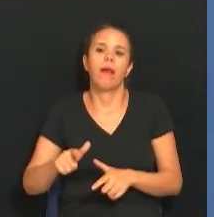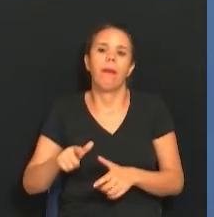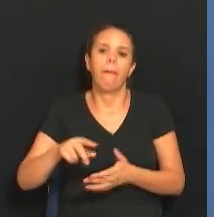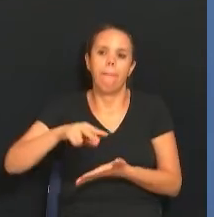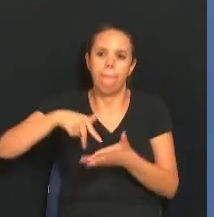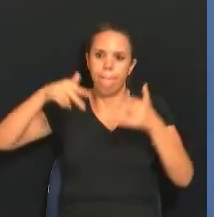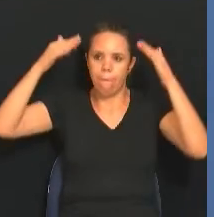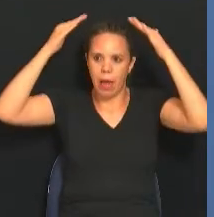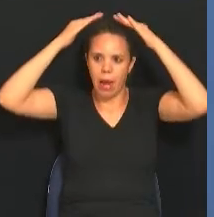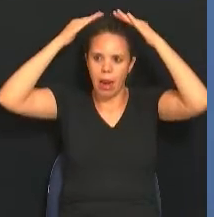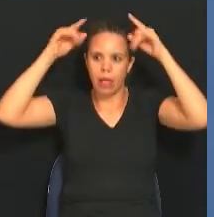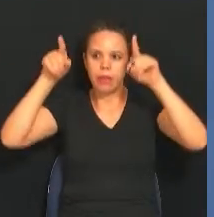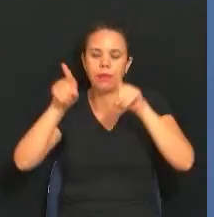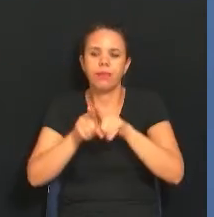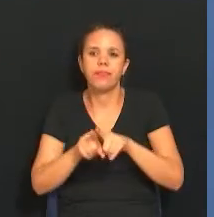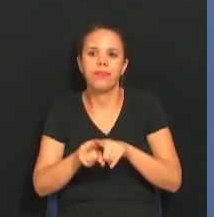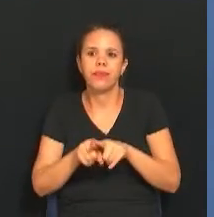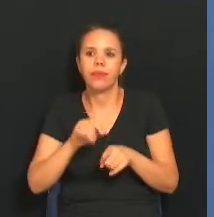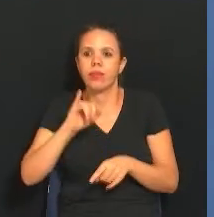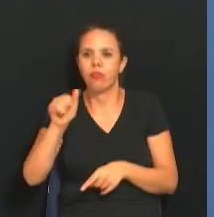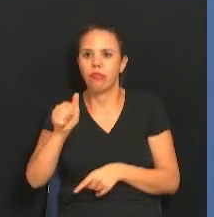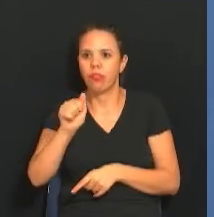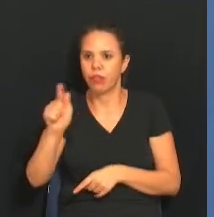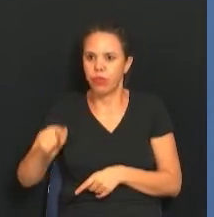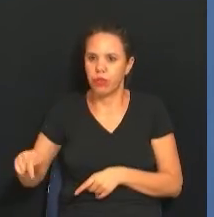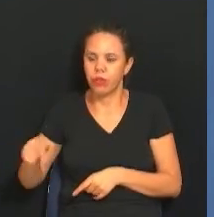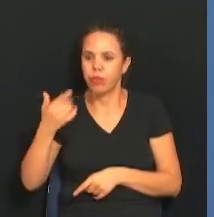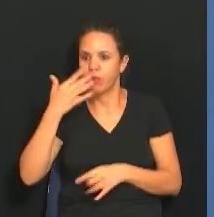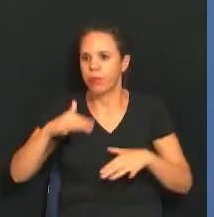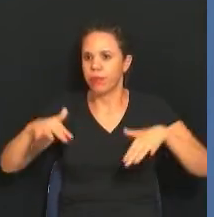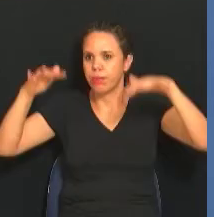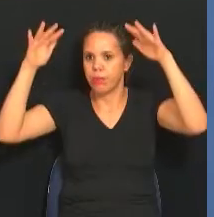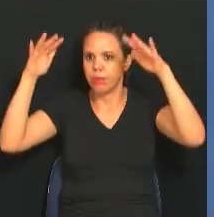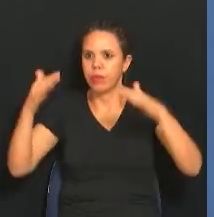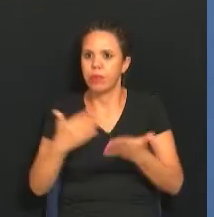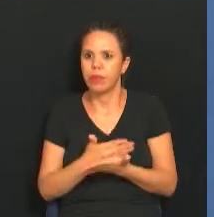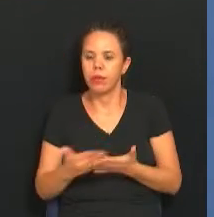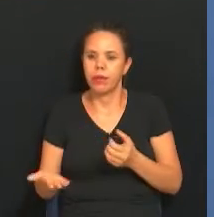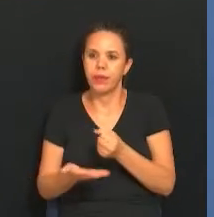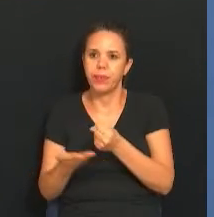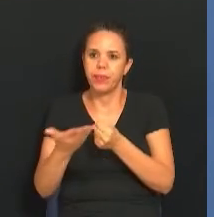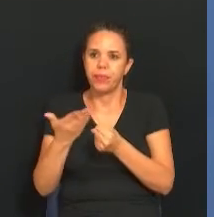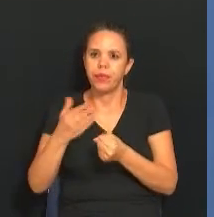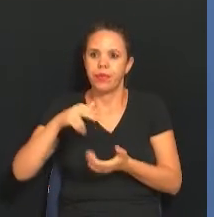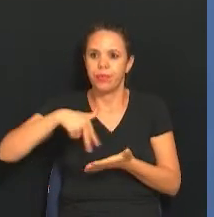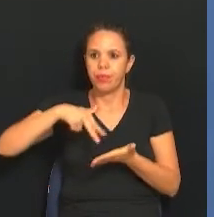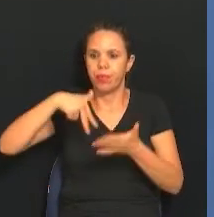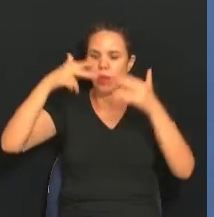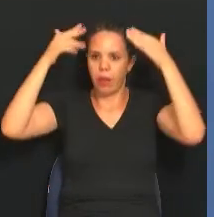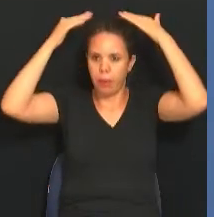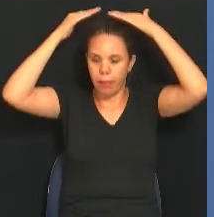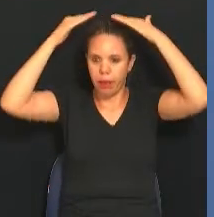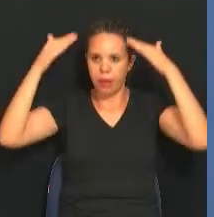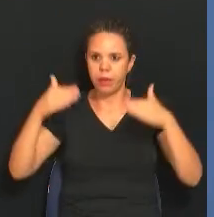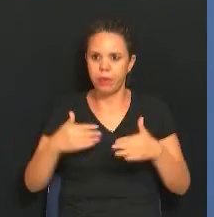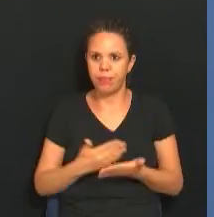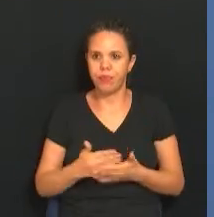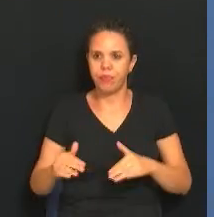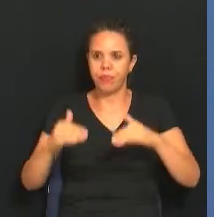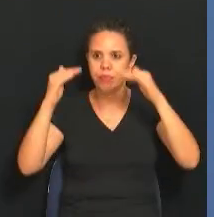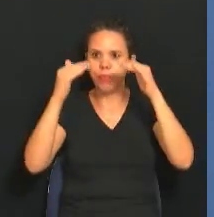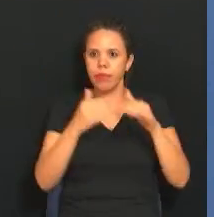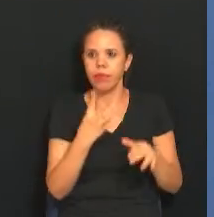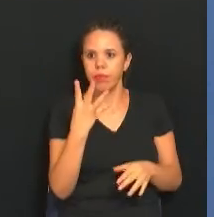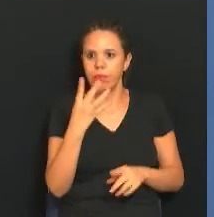bolsas de estudo para dizer infantil já dá no adulto iniciante ballet adulto iniciante pelo